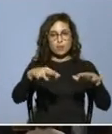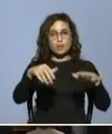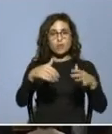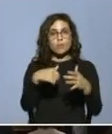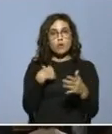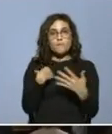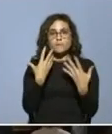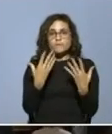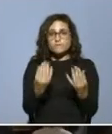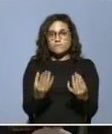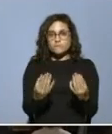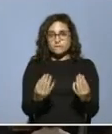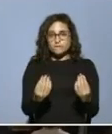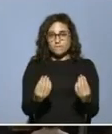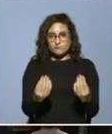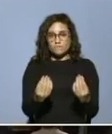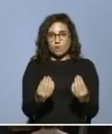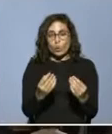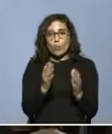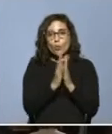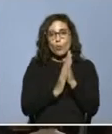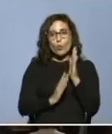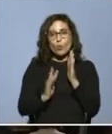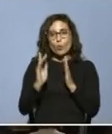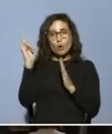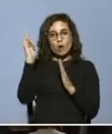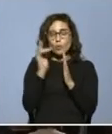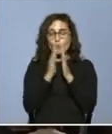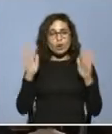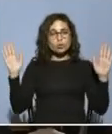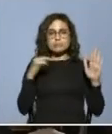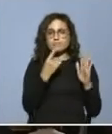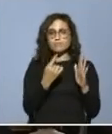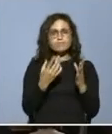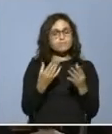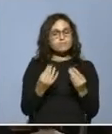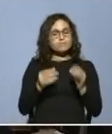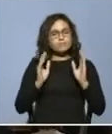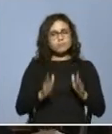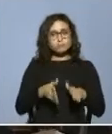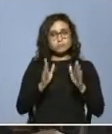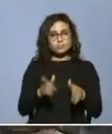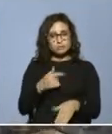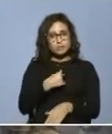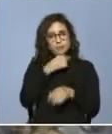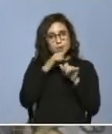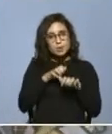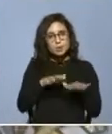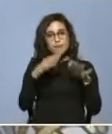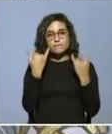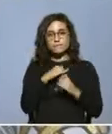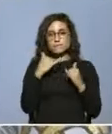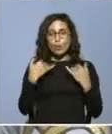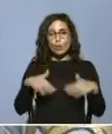grande medo. Disse-lhes o anjo: não temais, porque vos anuncio uma grande alegria